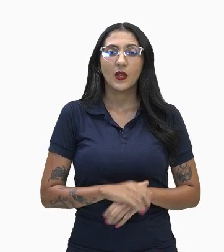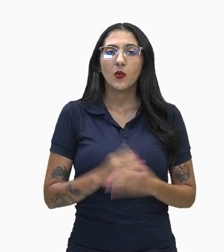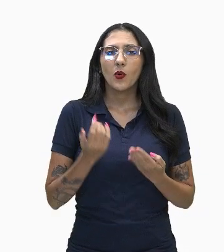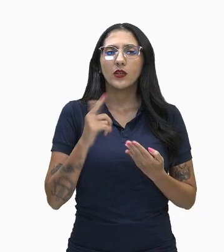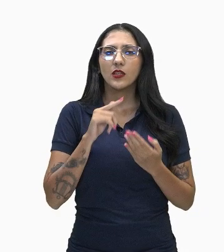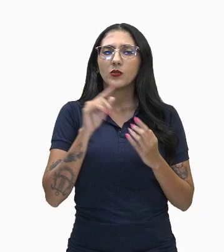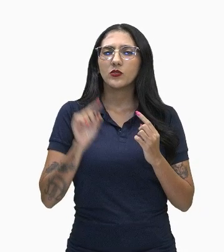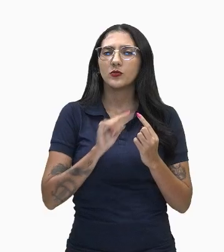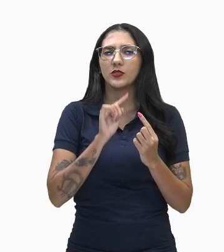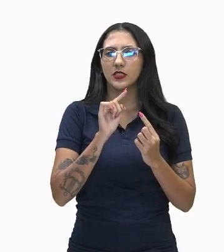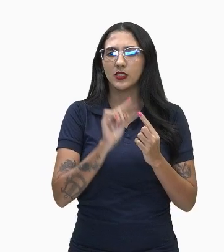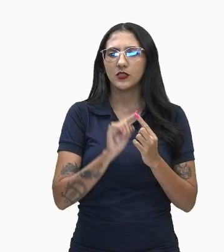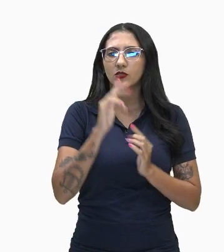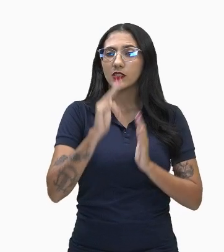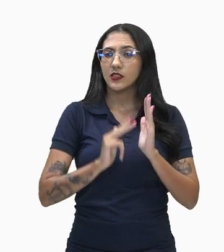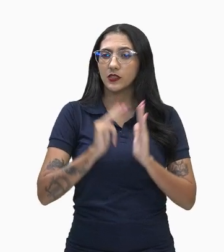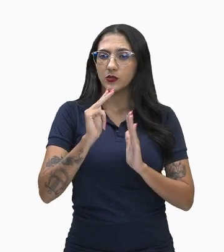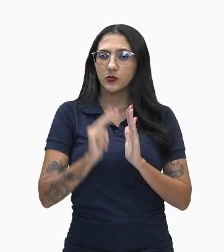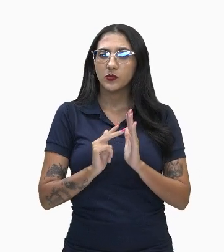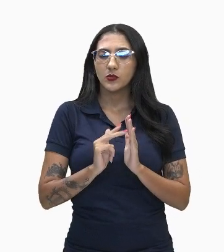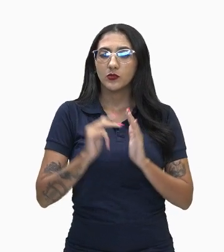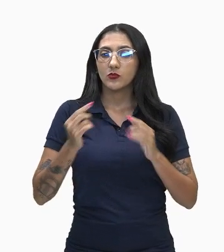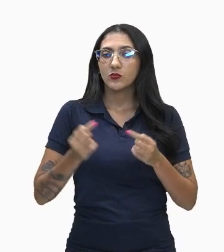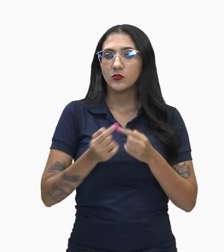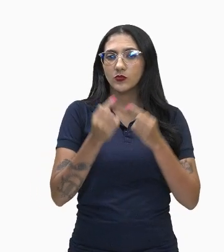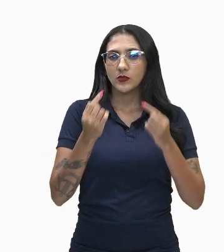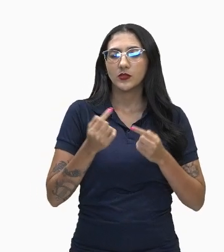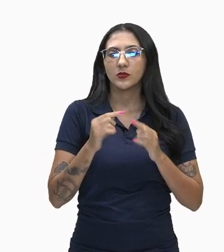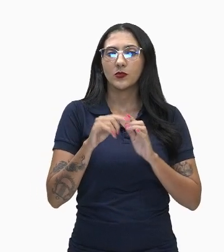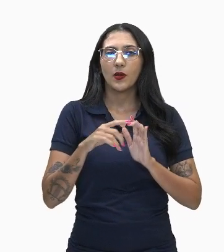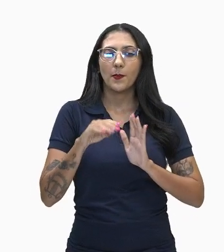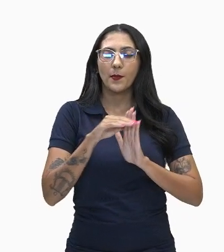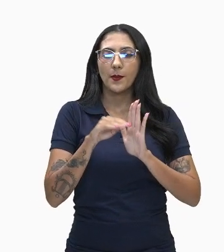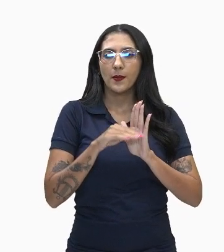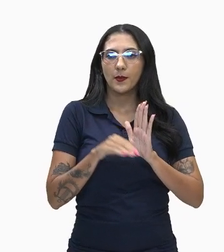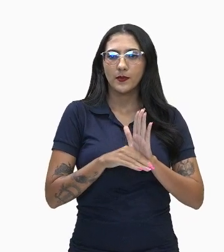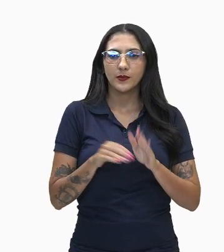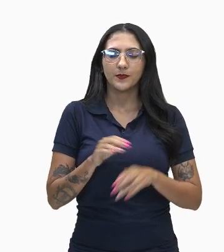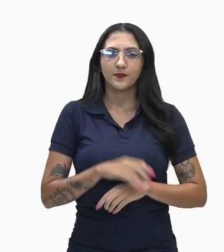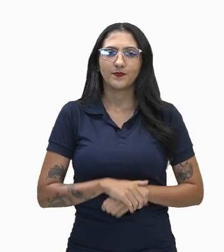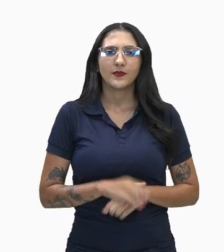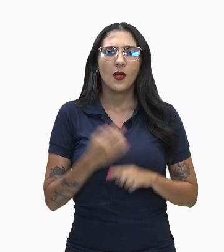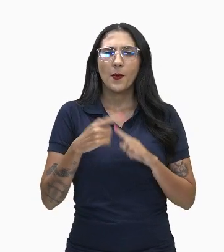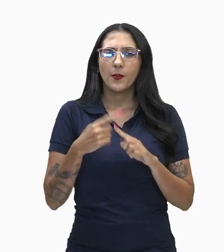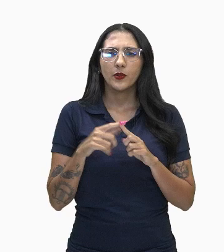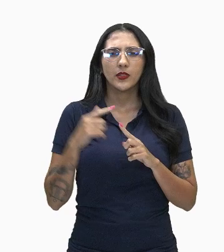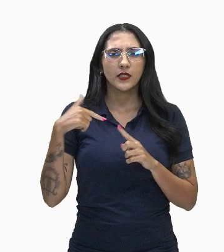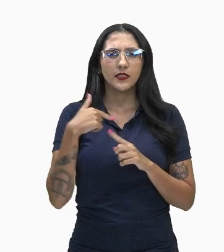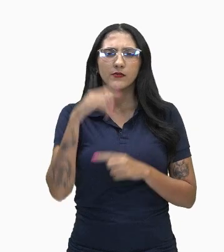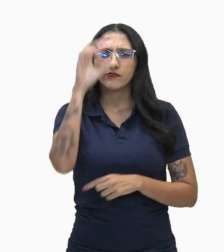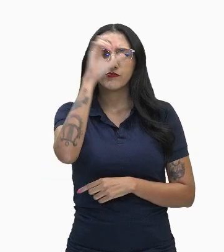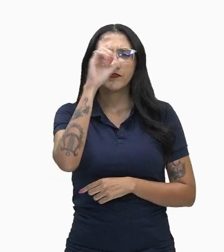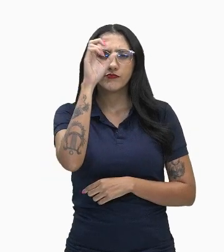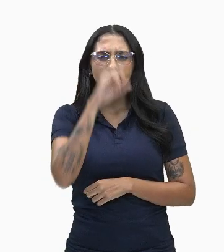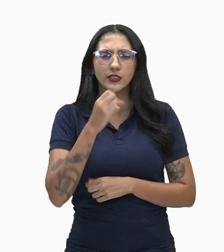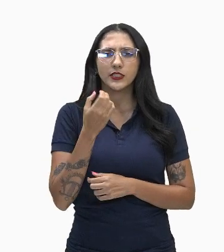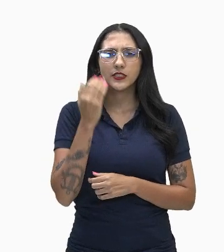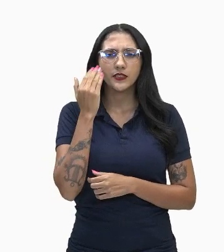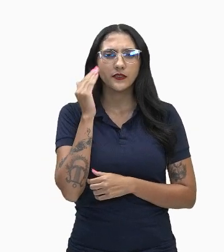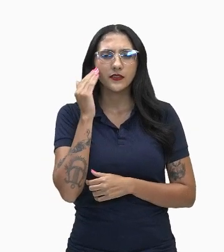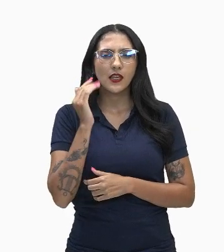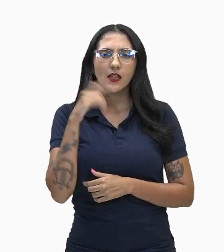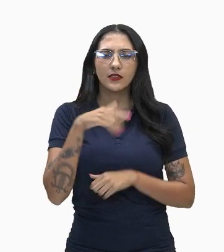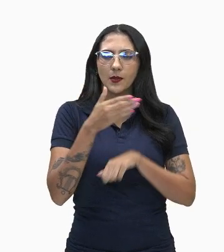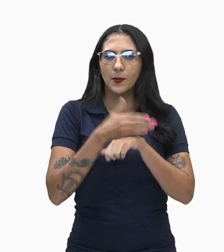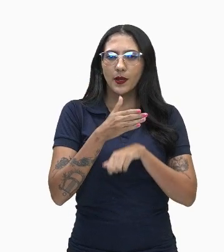leitura segundo a BNCC? Vamos lá. Para que a gente trabalha a leitura? Então,